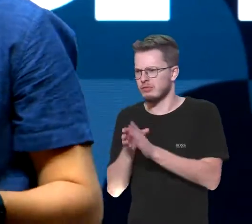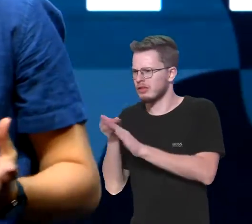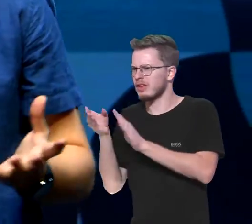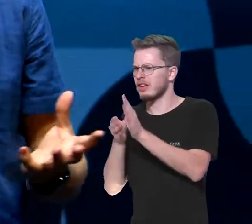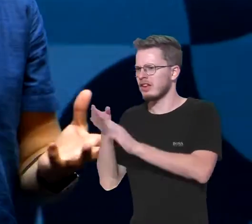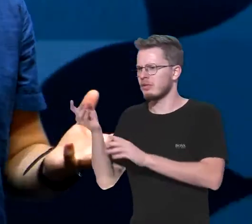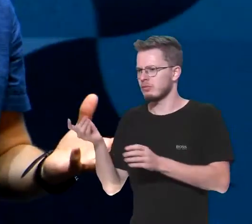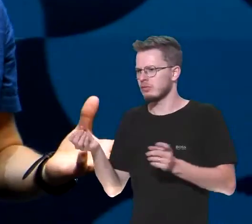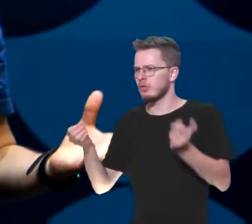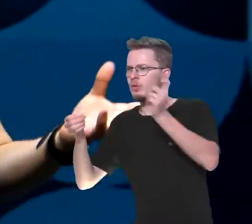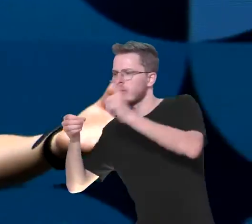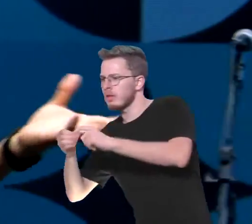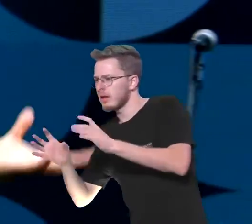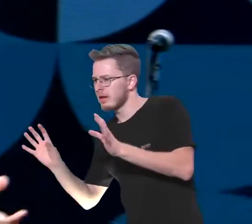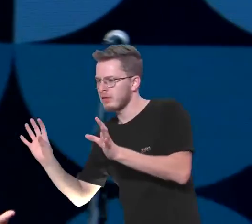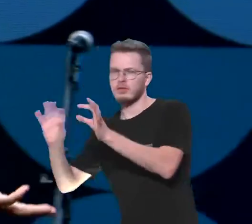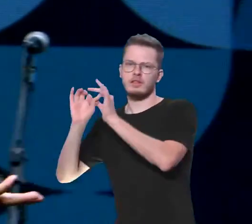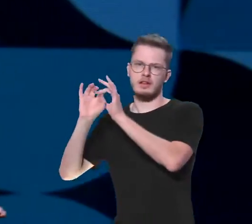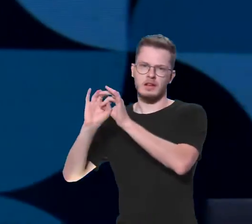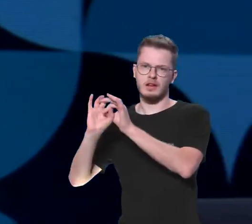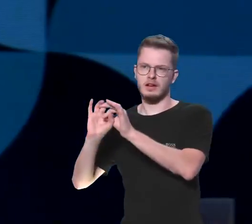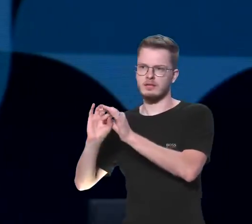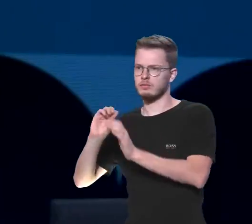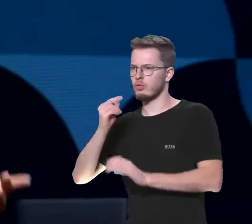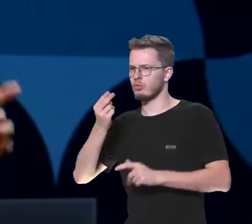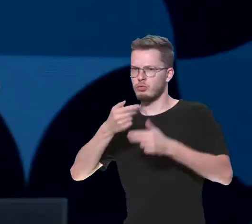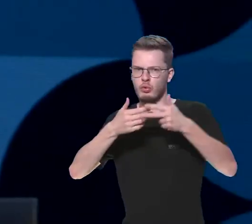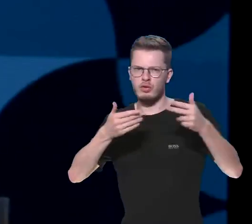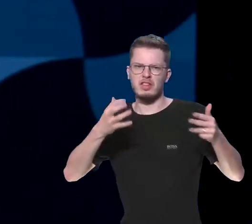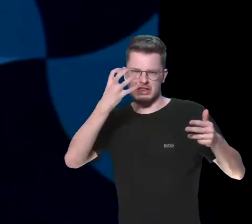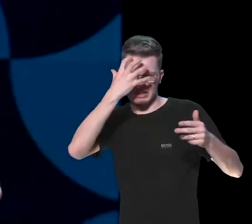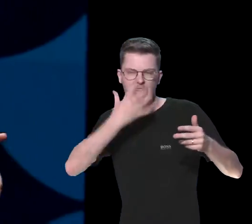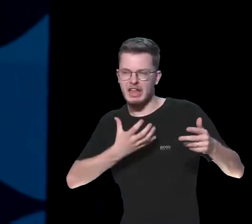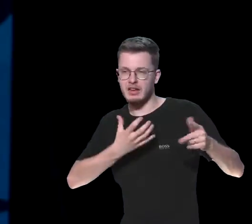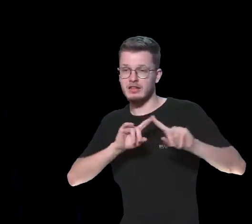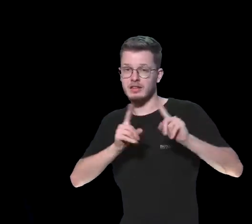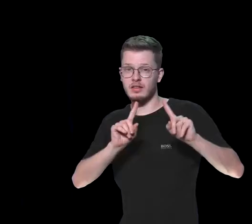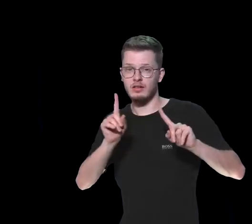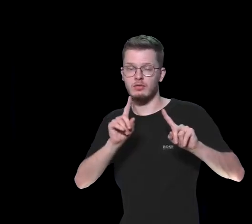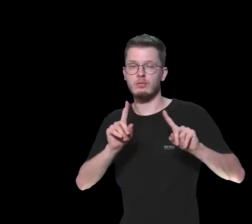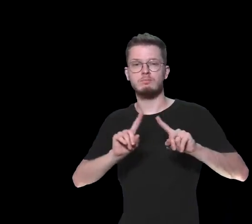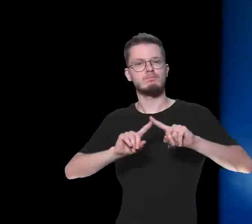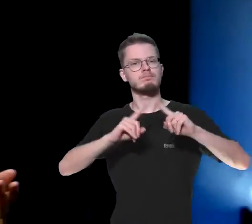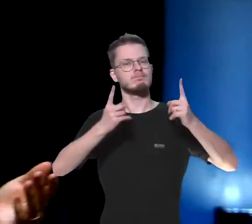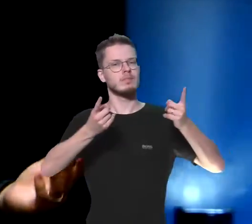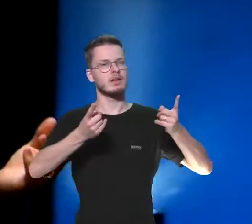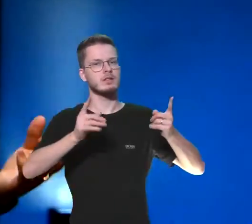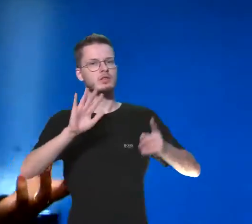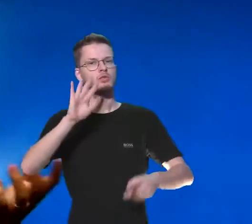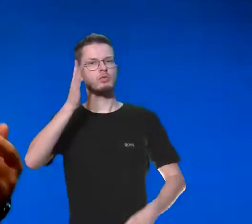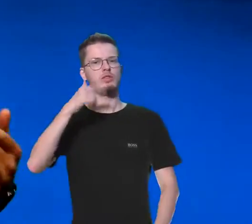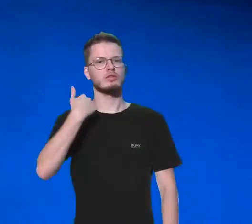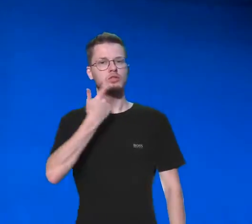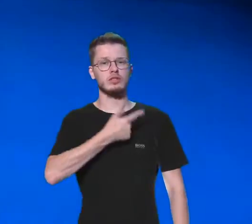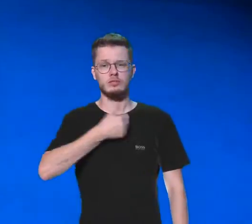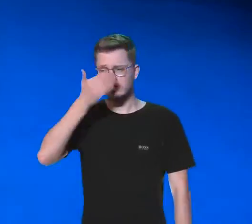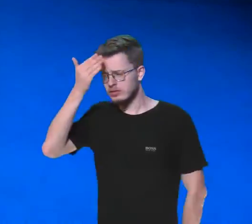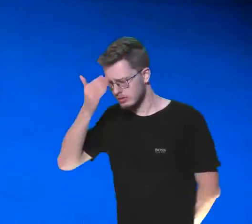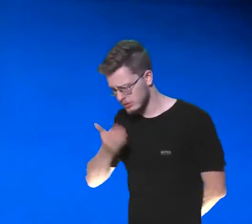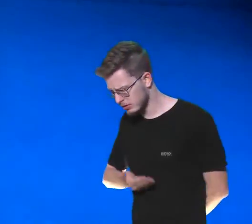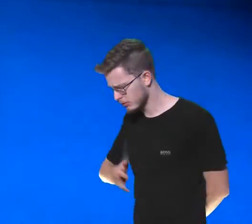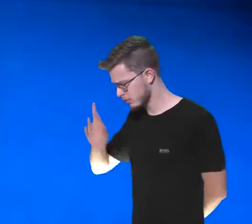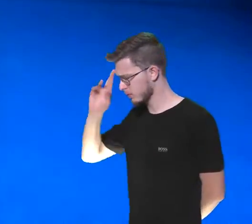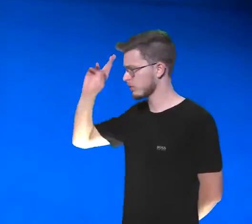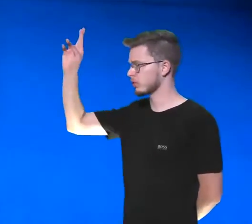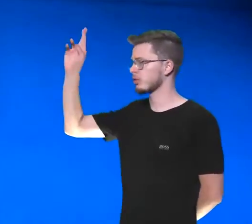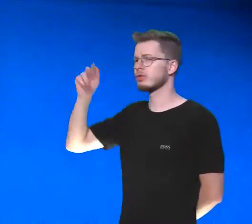agressividade, de problemas, o conselho não é esse. Porém, quando a gente está diante do Senhor, a gente precisa